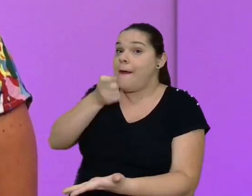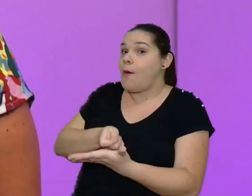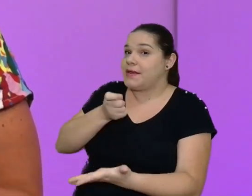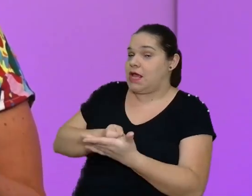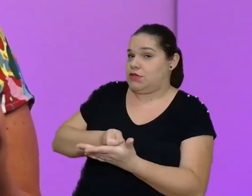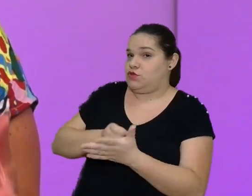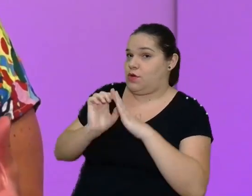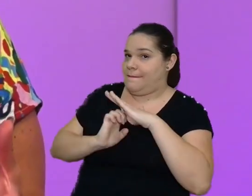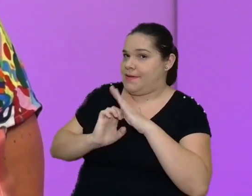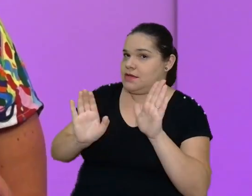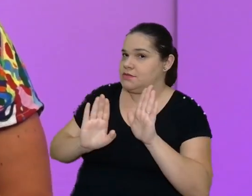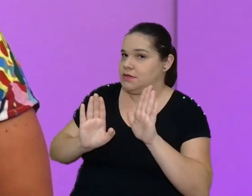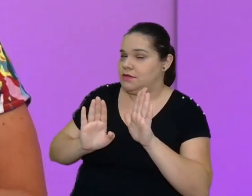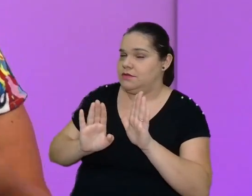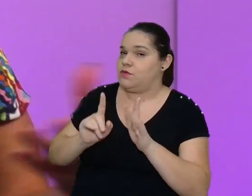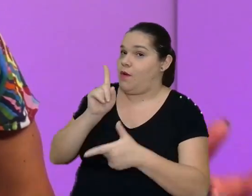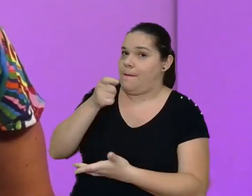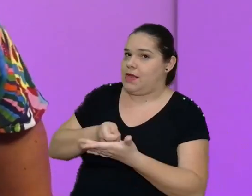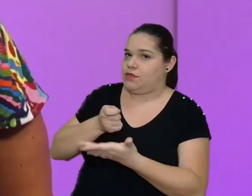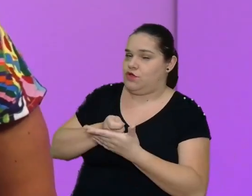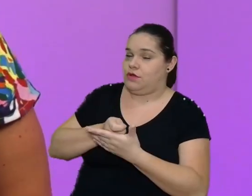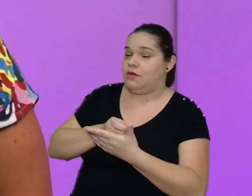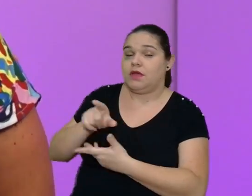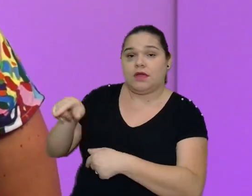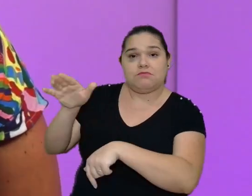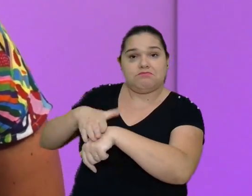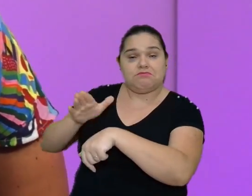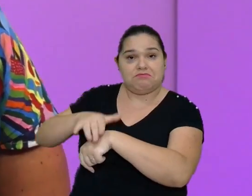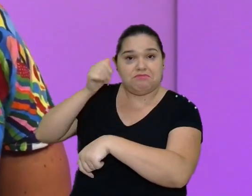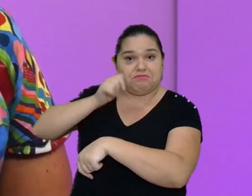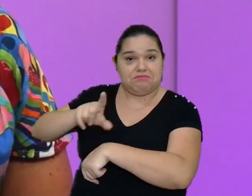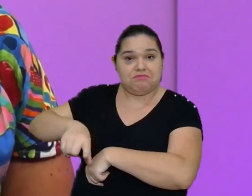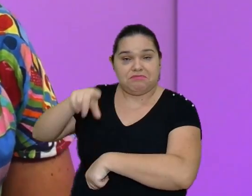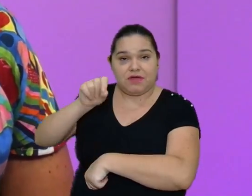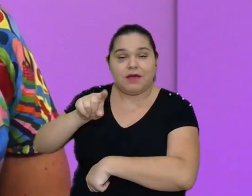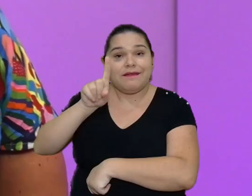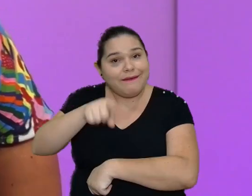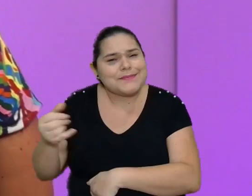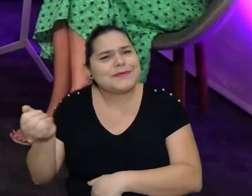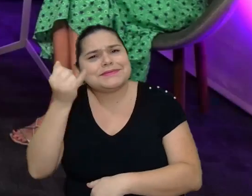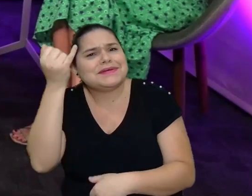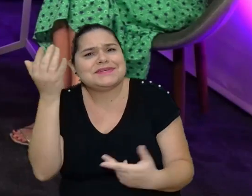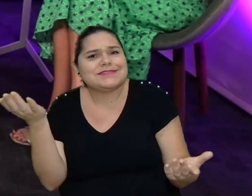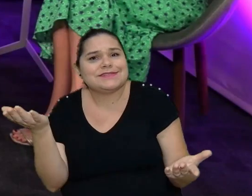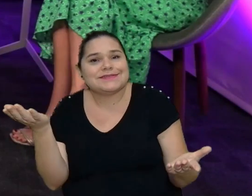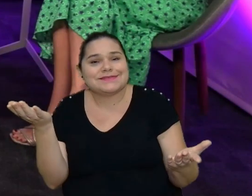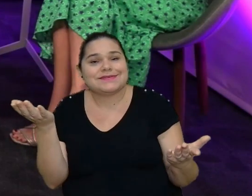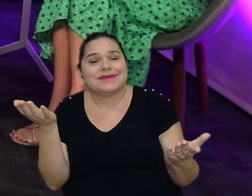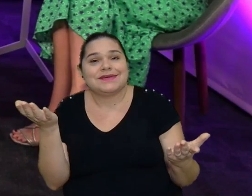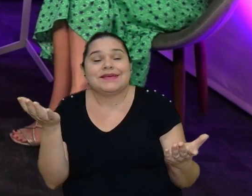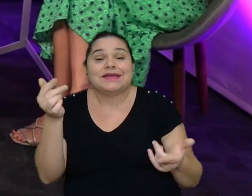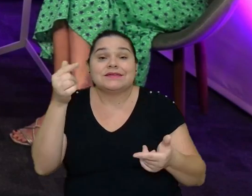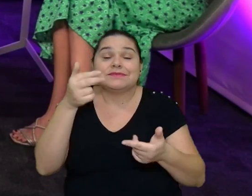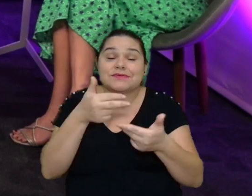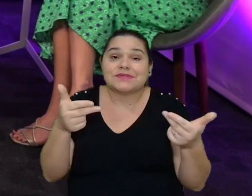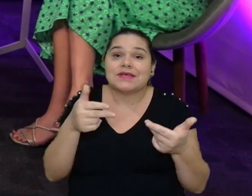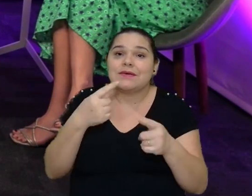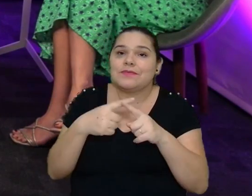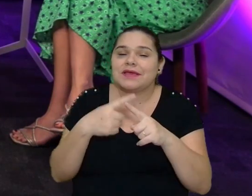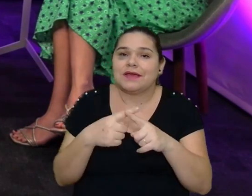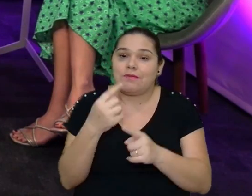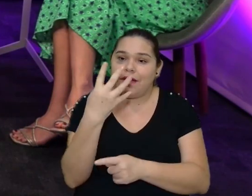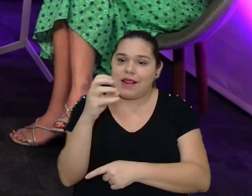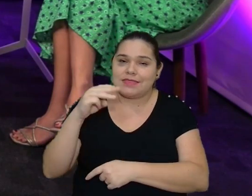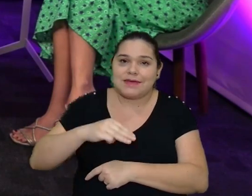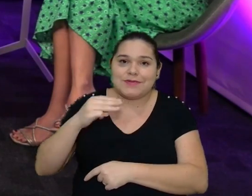isso é muito bonito e muito importante por tudo isso que a gente está discutindo aqui há tanto tempo, né? E sei lá, uns 40 minutos a gente falando